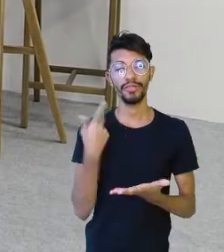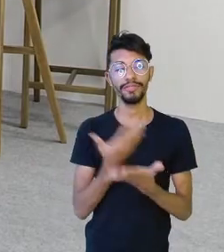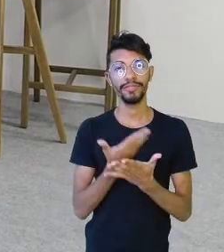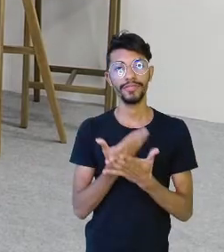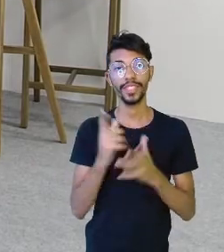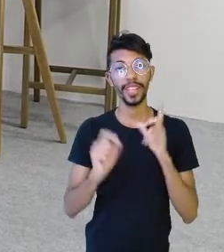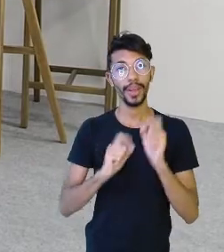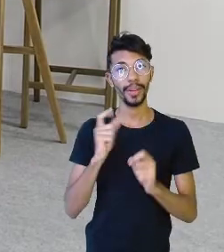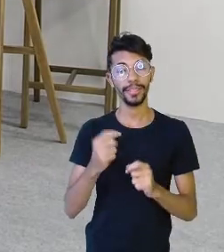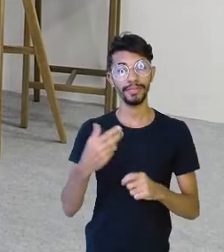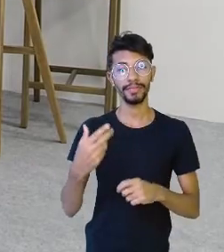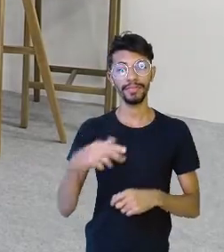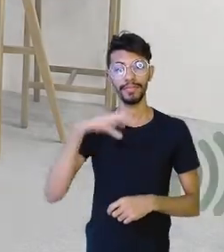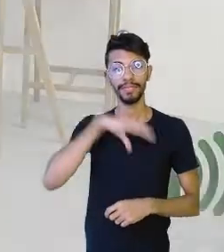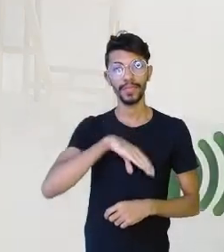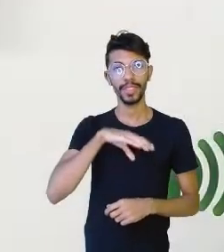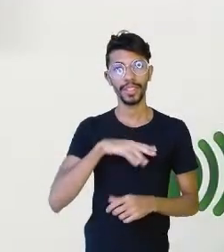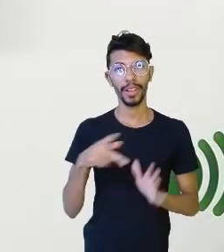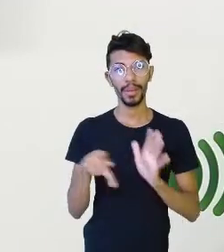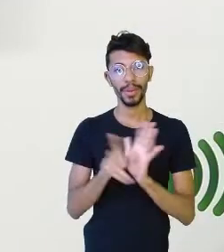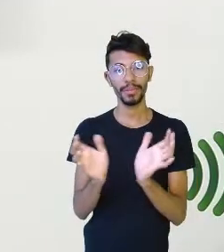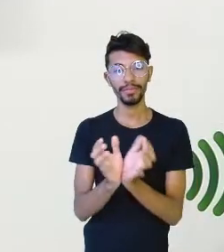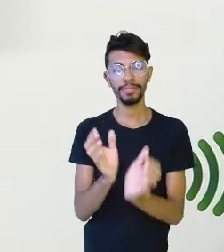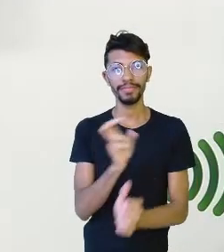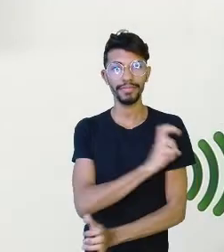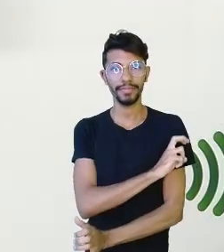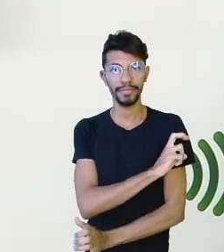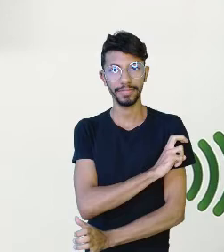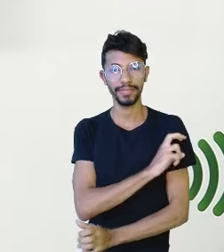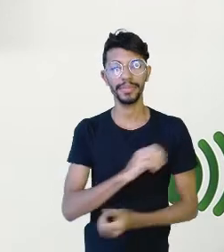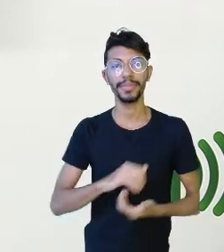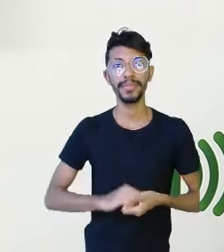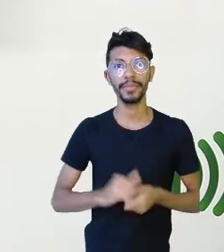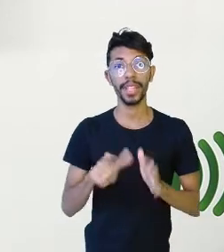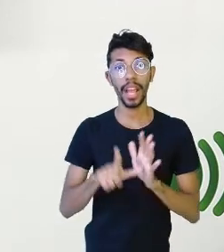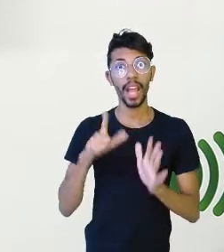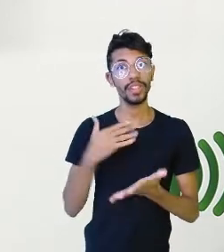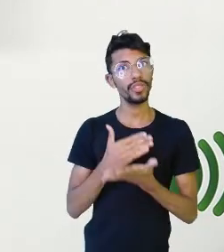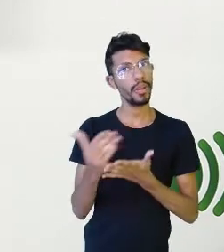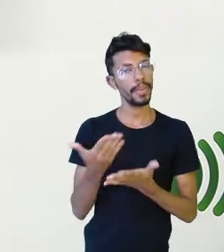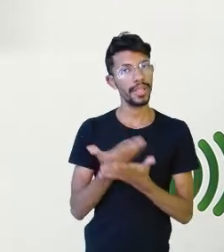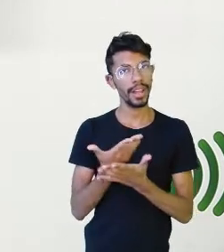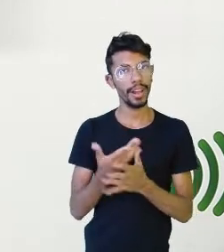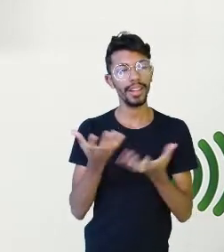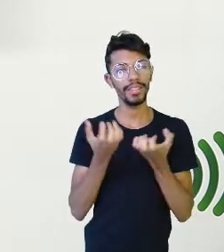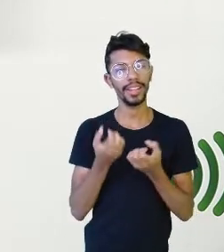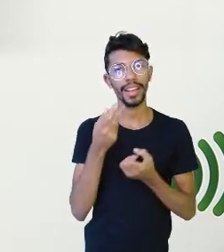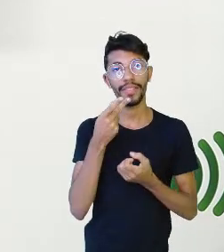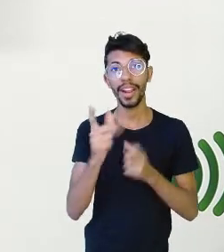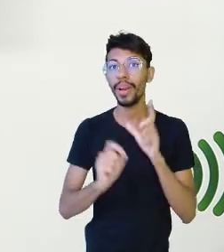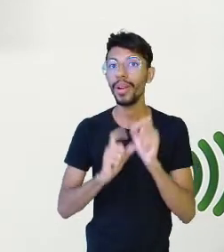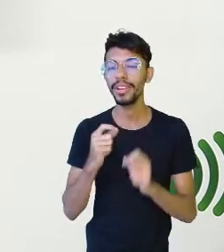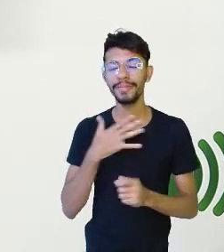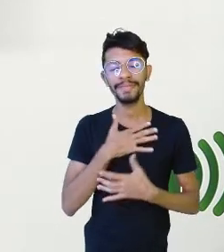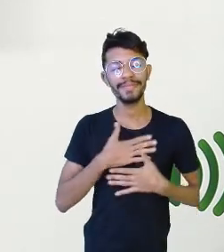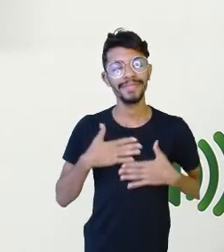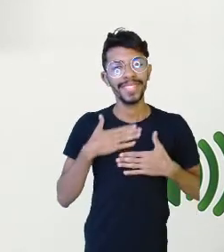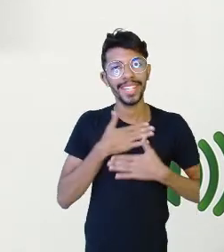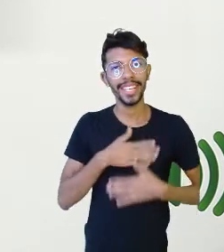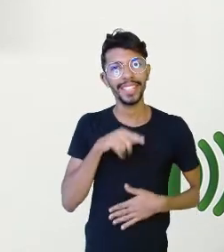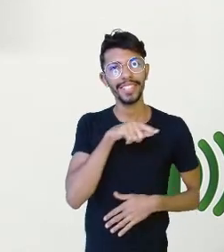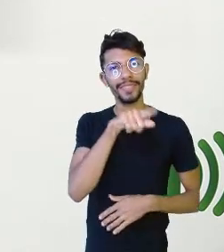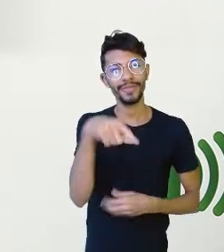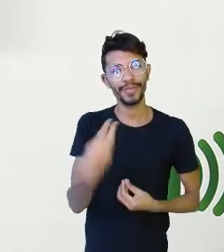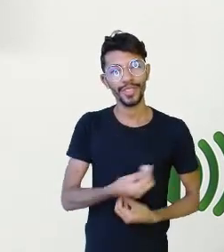anos. Antes de iniciar a nossa aula, eu quero dizer que é um prazer ter você aqui conosco para, juntamente comigo,